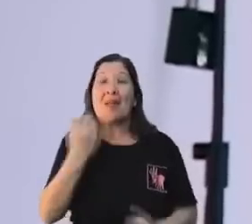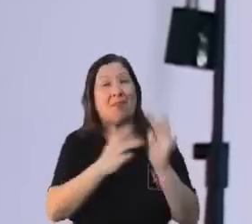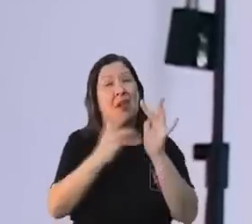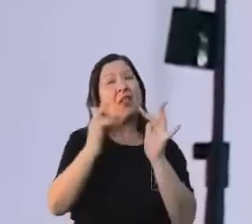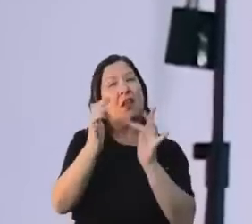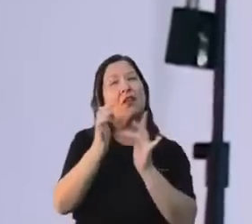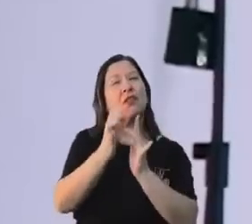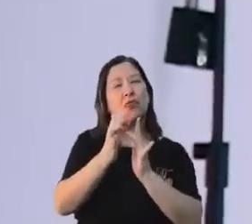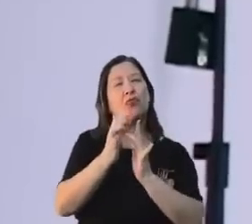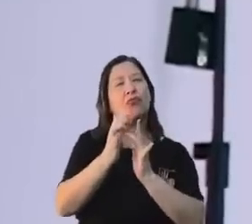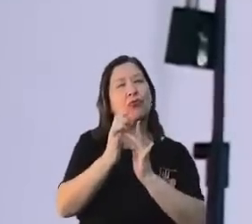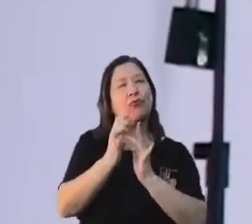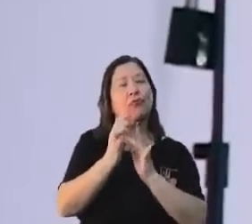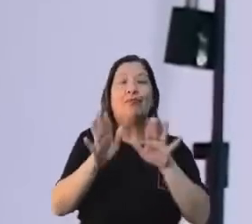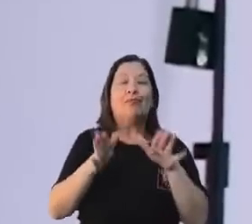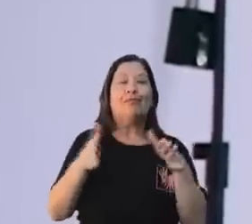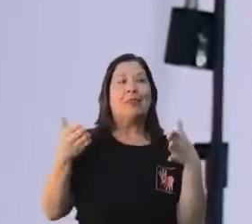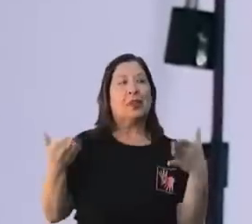Curiosamente, entretanto,